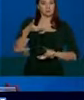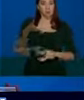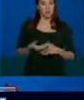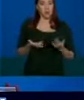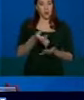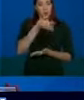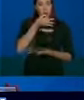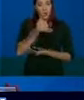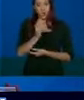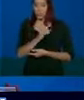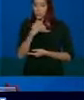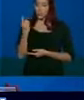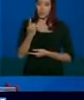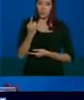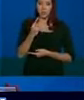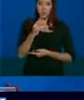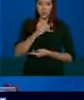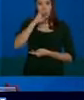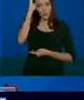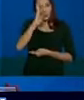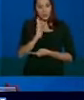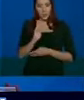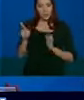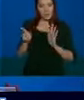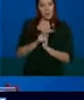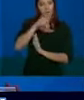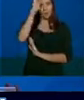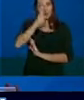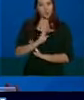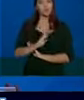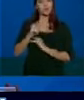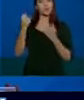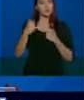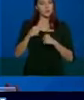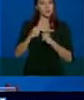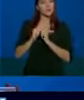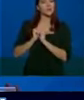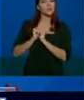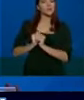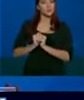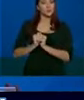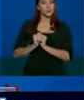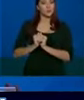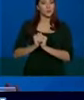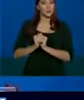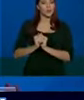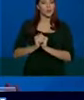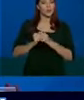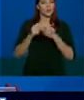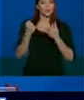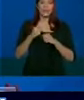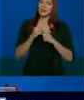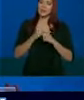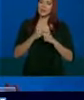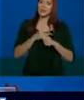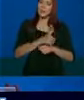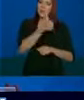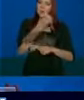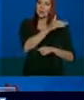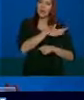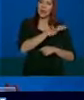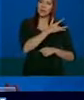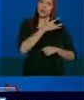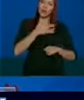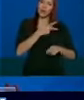Então eu acho que nós, como brasileiros, temos que estar juntos, temos que atravessar essa primeira onda de